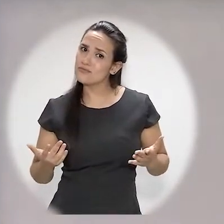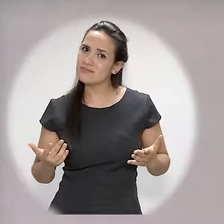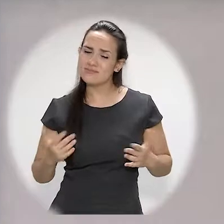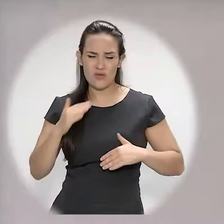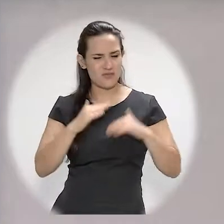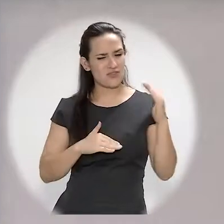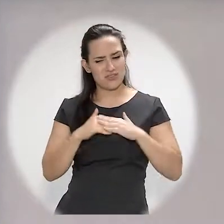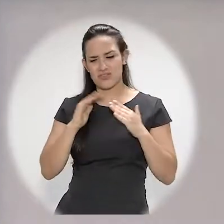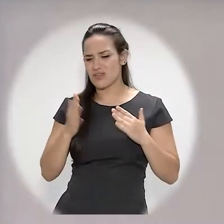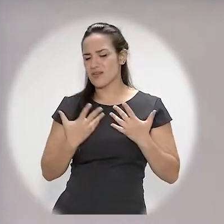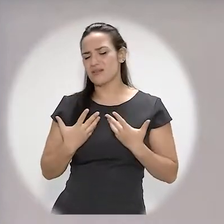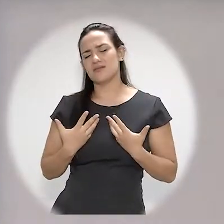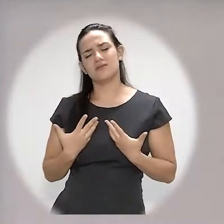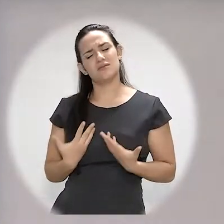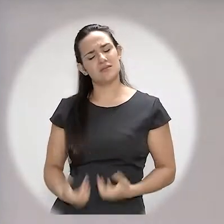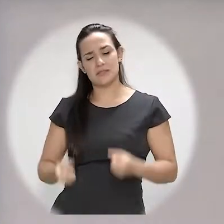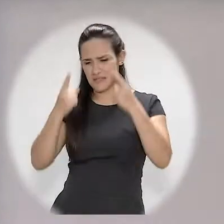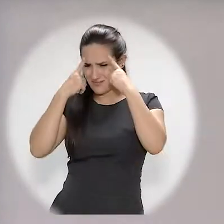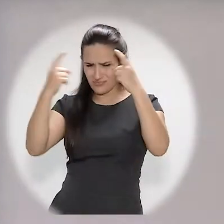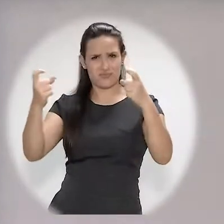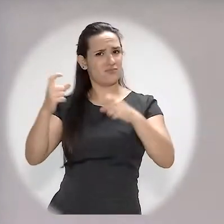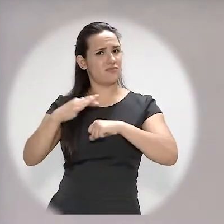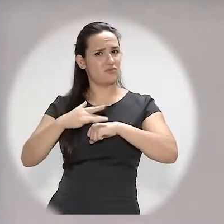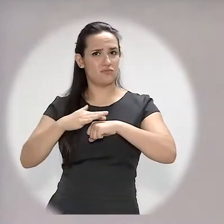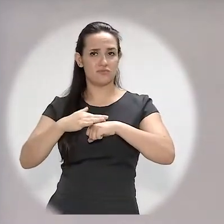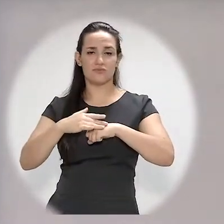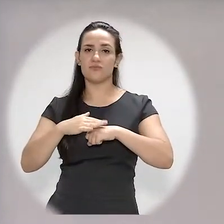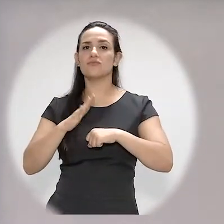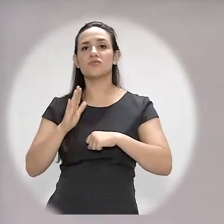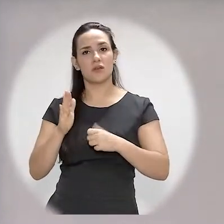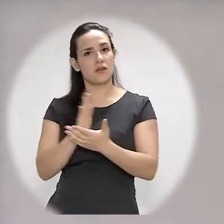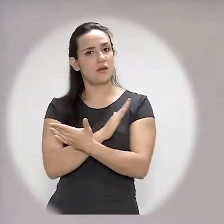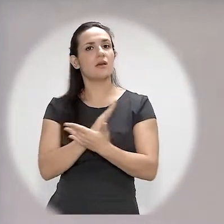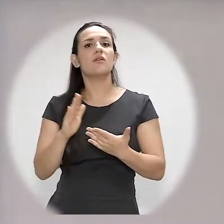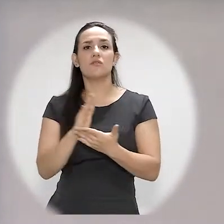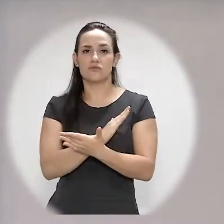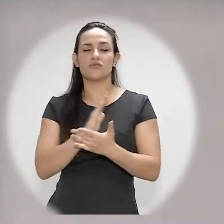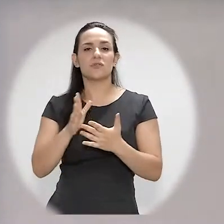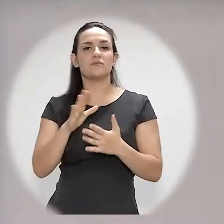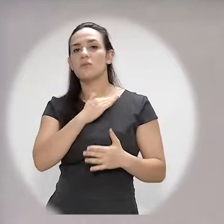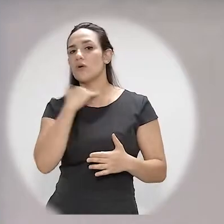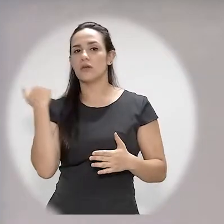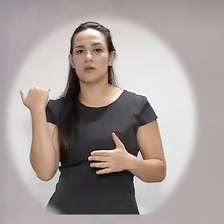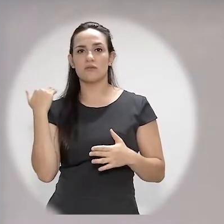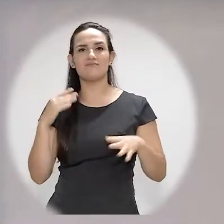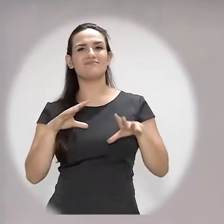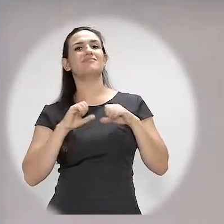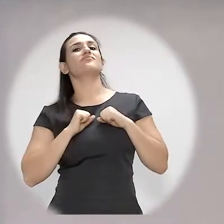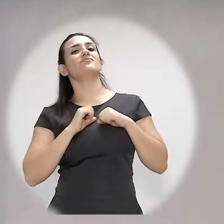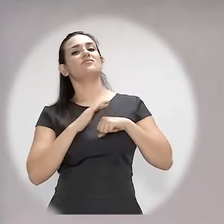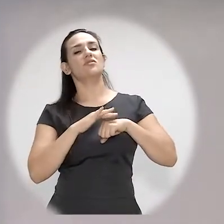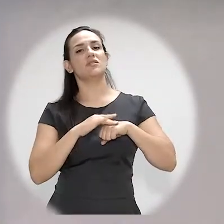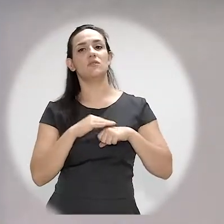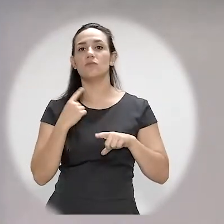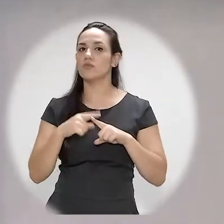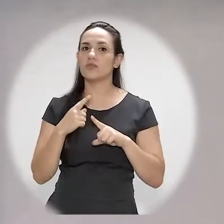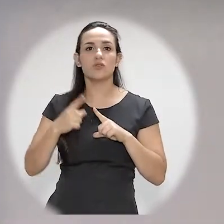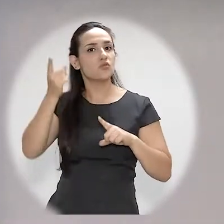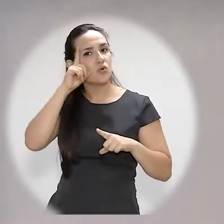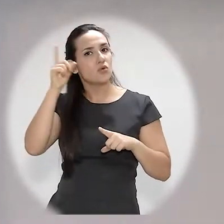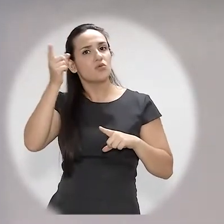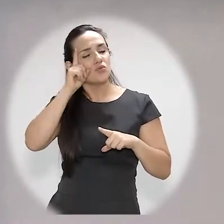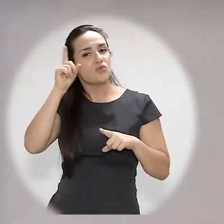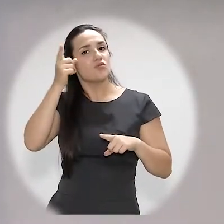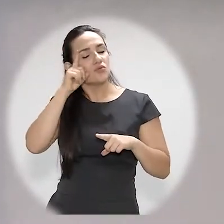cansados, estressados, doentes e até mesmo já sucumbiram à doença, por estarem diariamente na linha